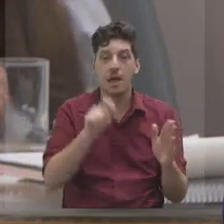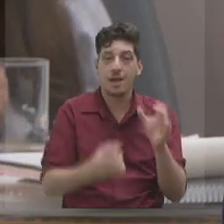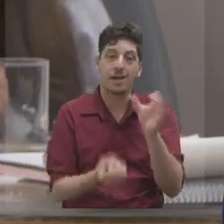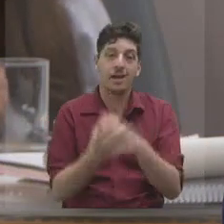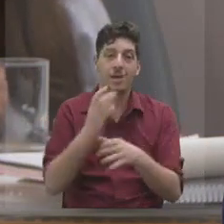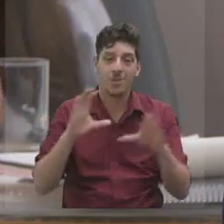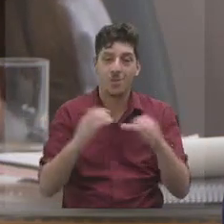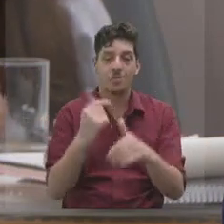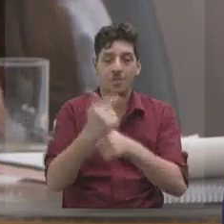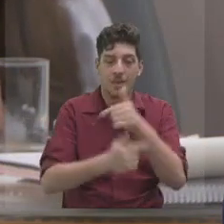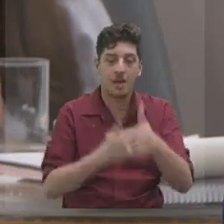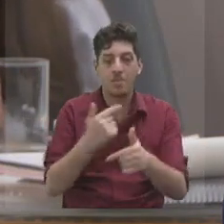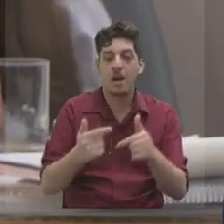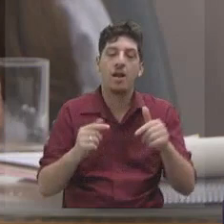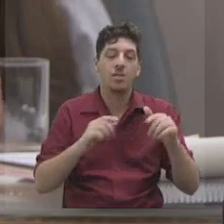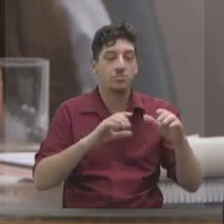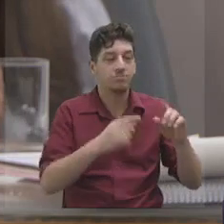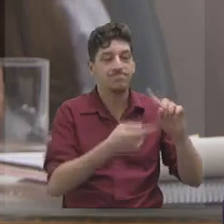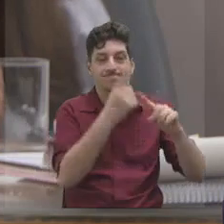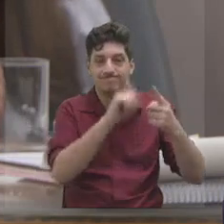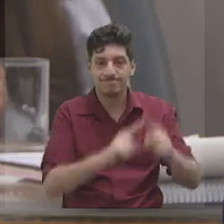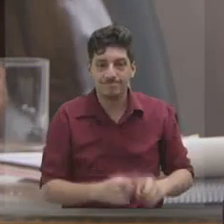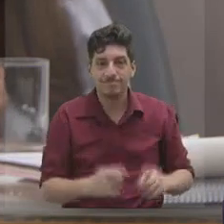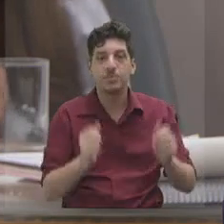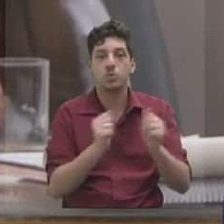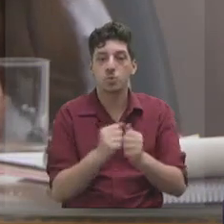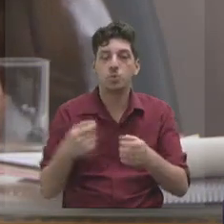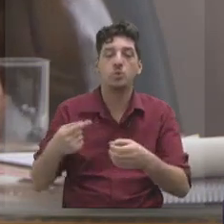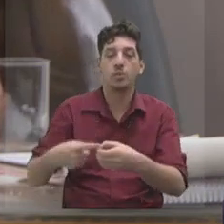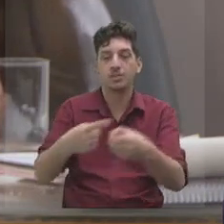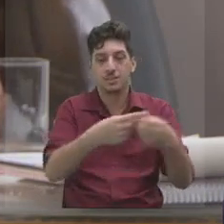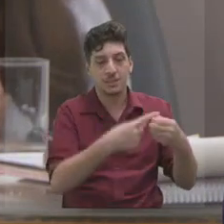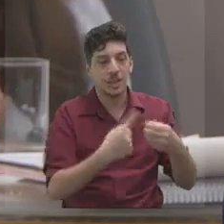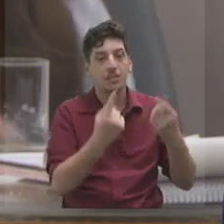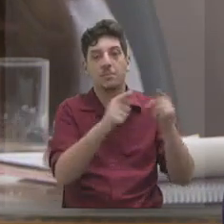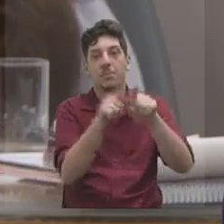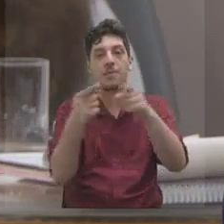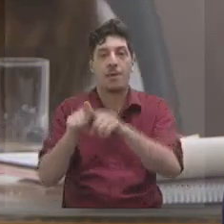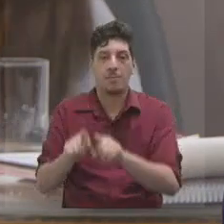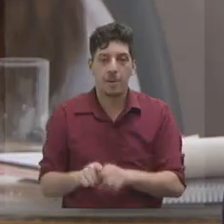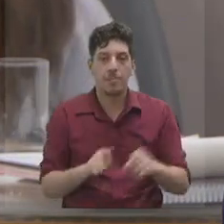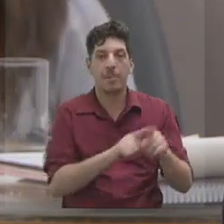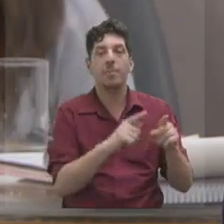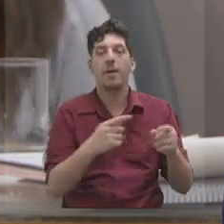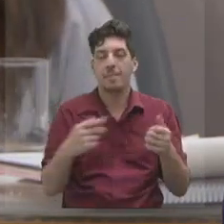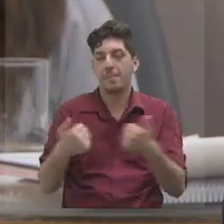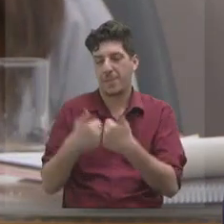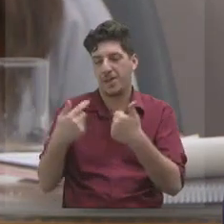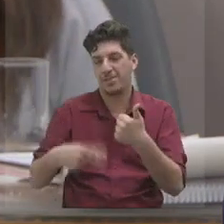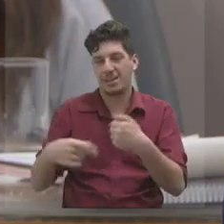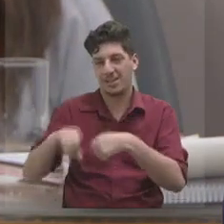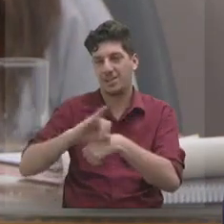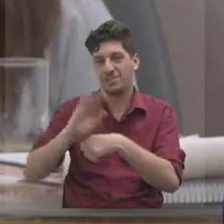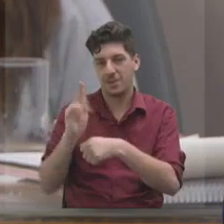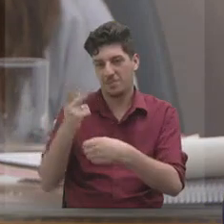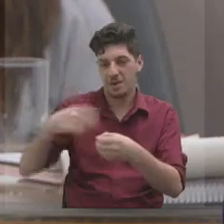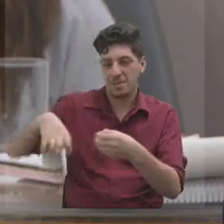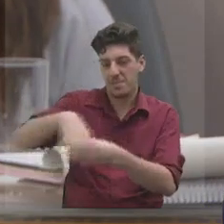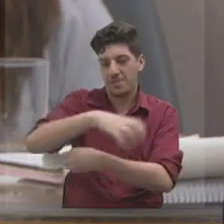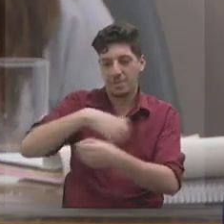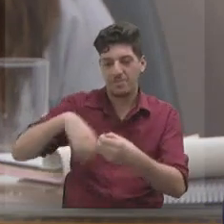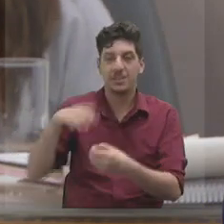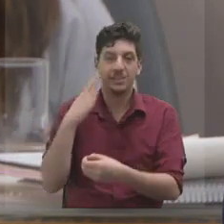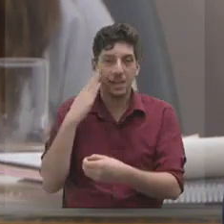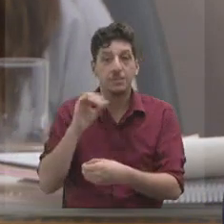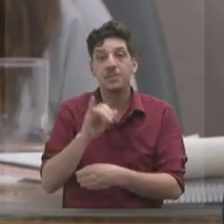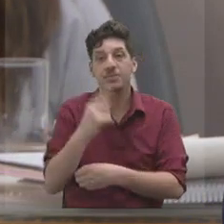para em conjunto aí com os municípios da região metropolitana especial BH se a gente considerar Belo